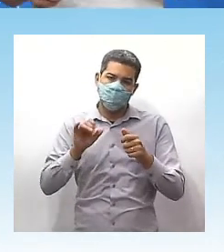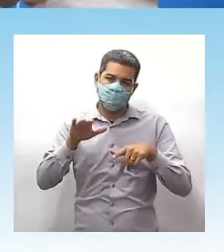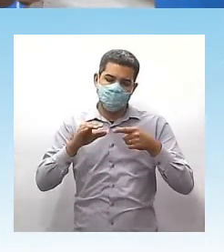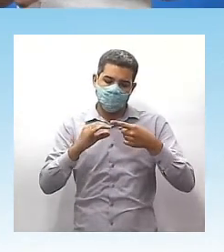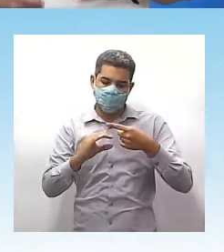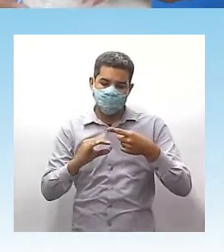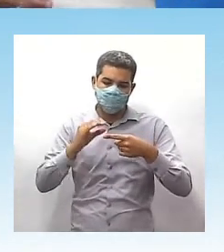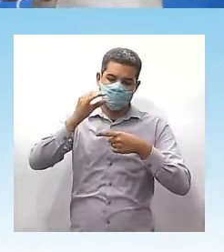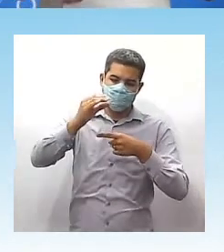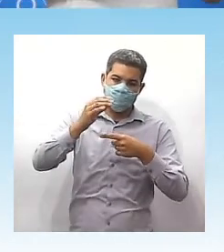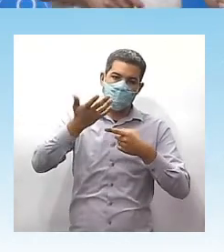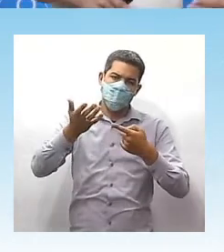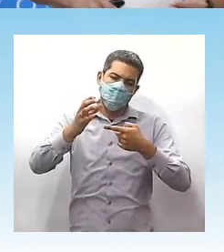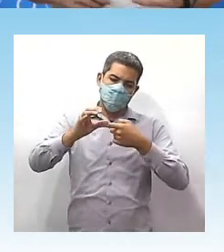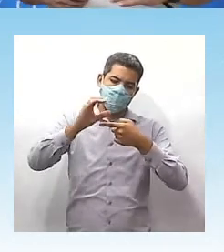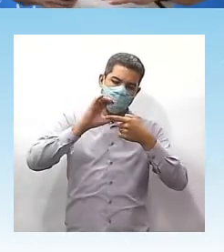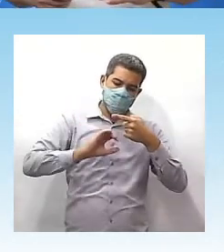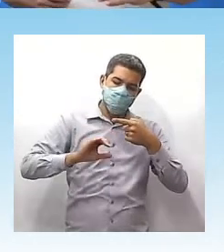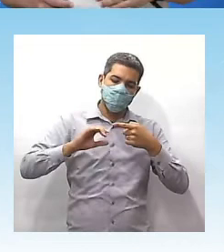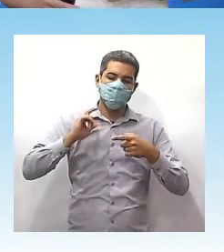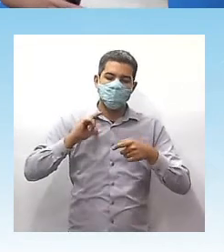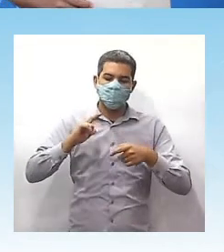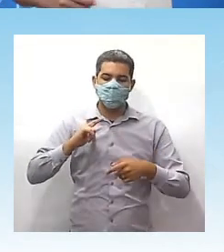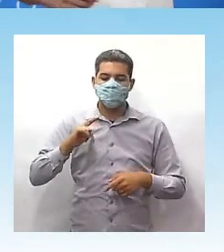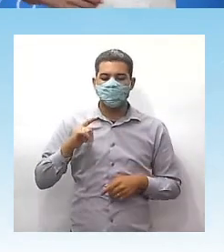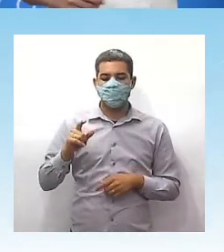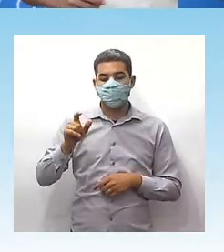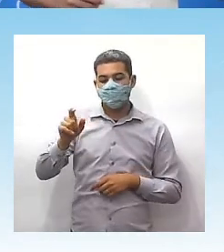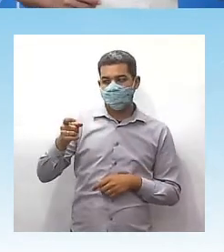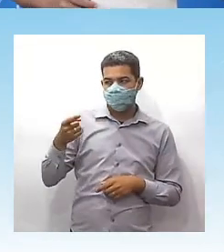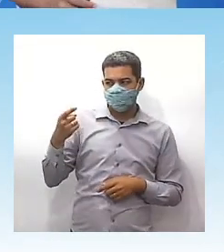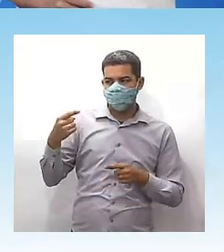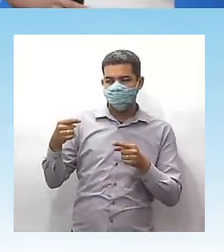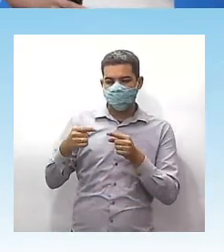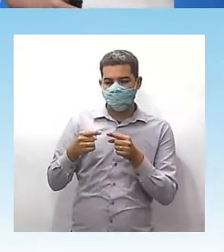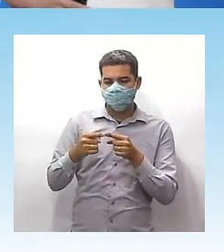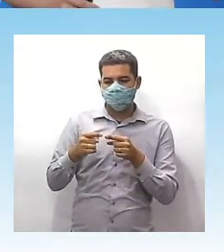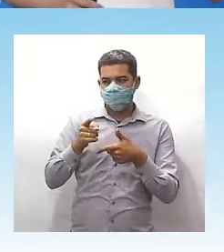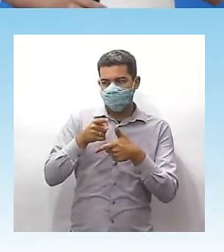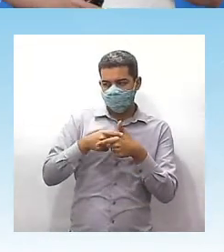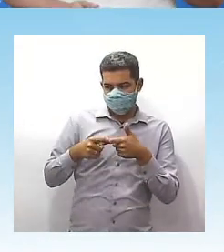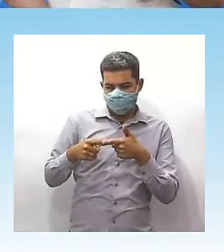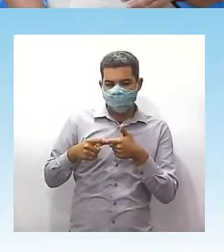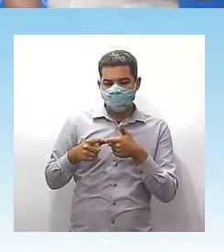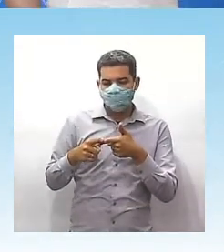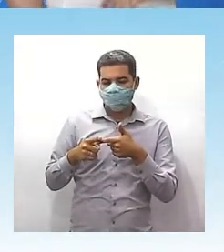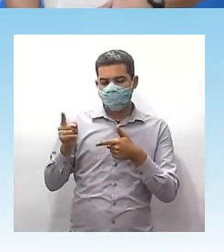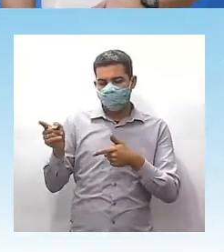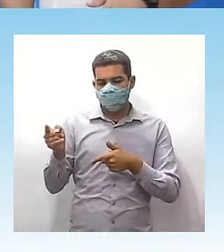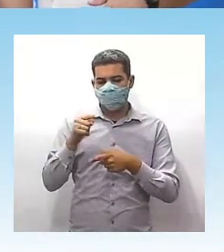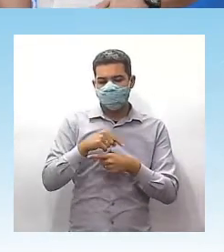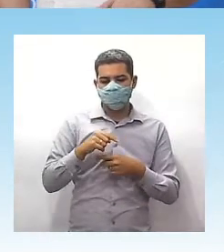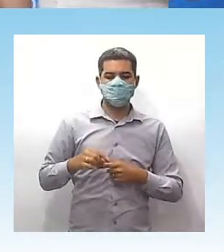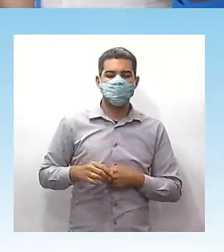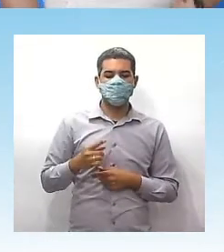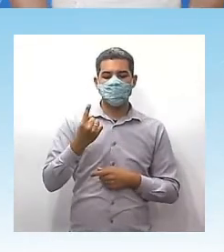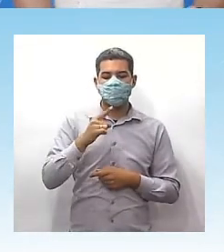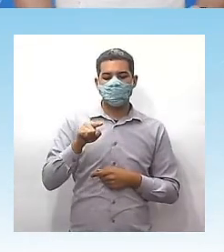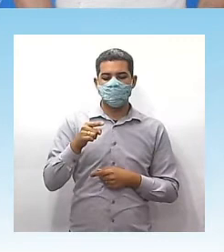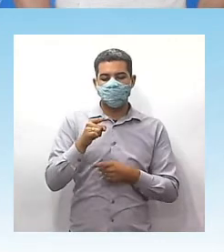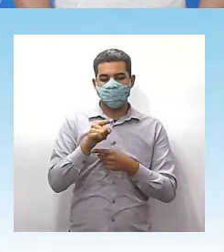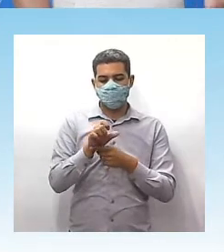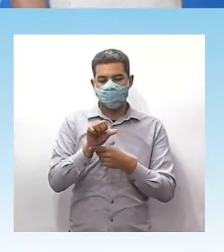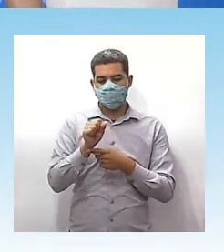a gente tem que respeitar a ordem. O que é a taxa? A taxa é a divisão de 1 pelo outro. Então, 1,86 dividido